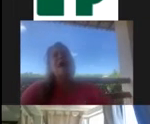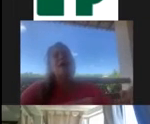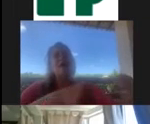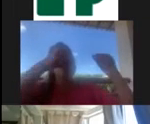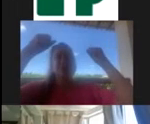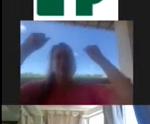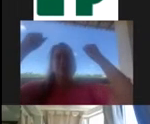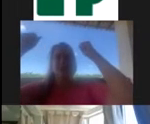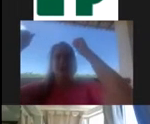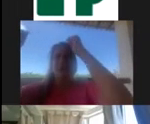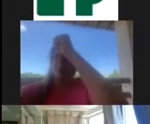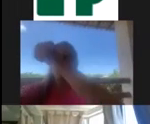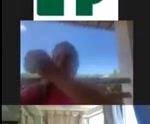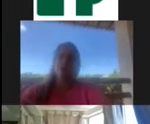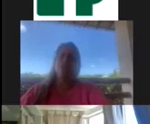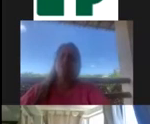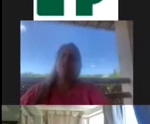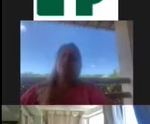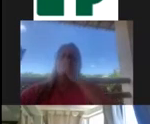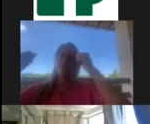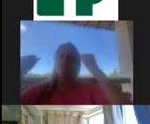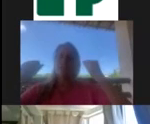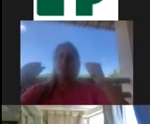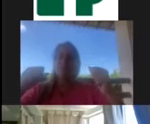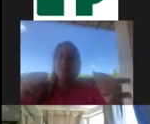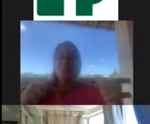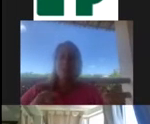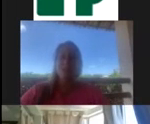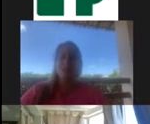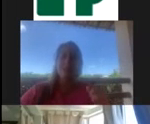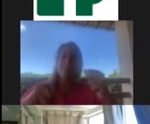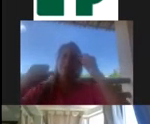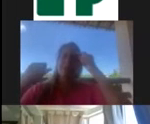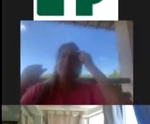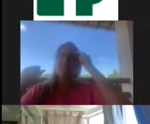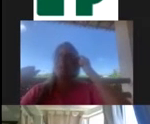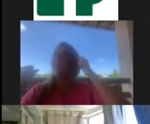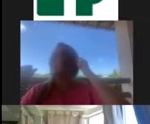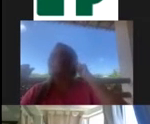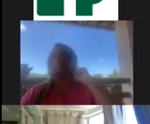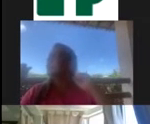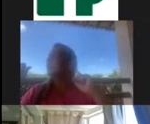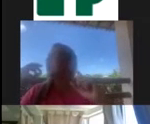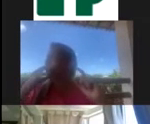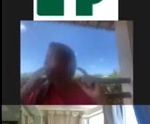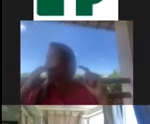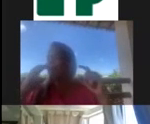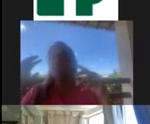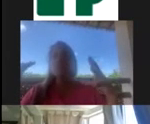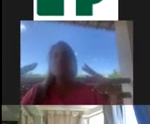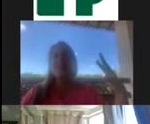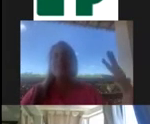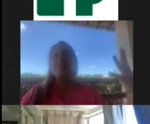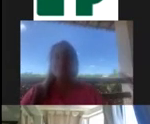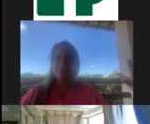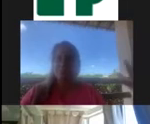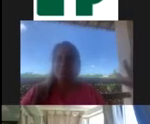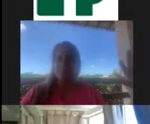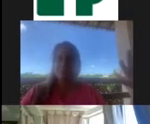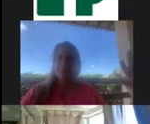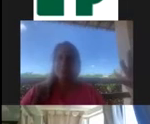São Paulo para o Rio, vinha para a Bahia para a gente assinar. Ou seja, o documento físico